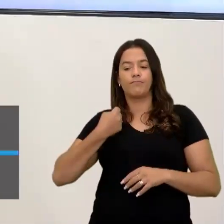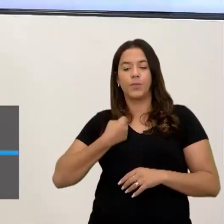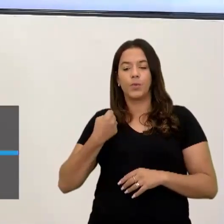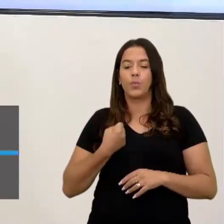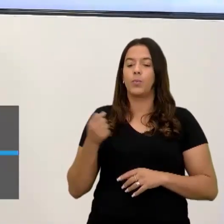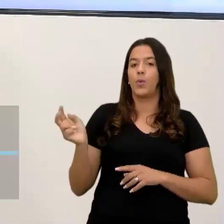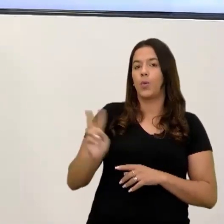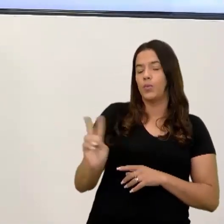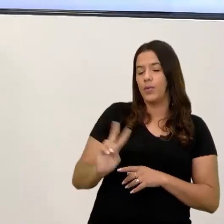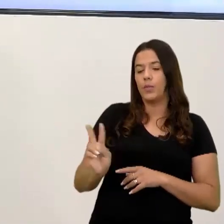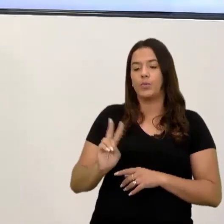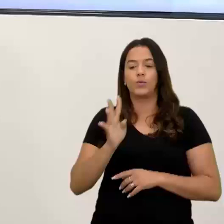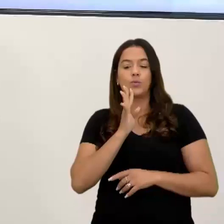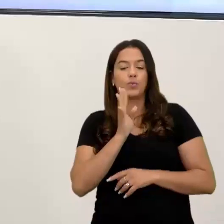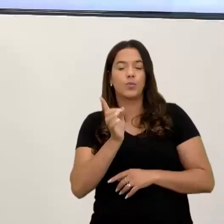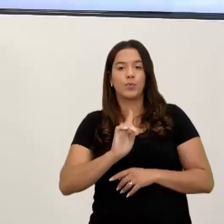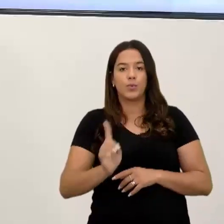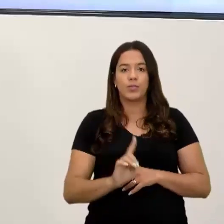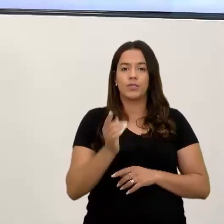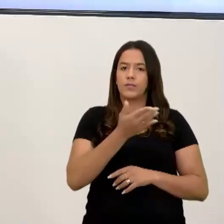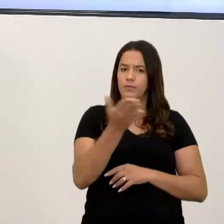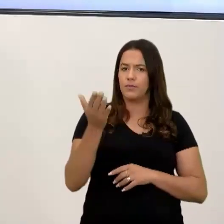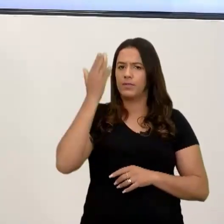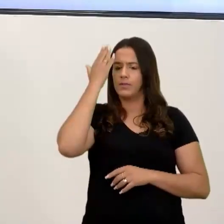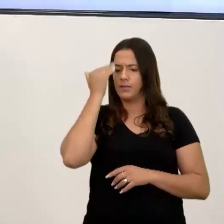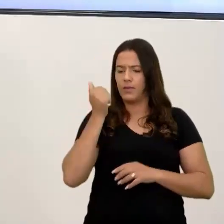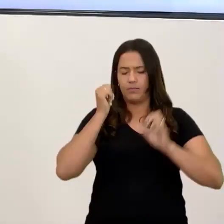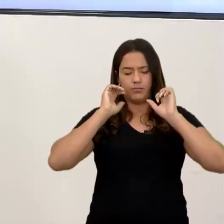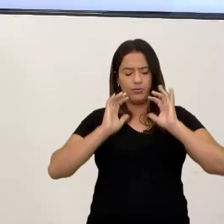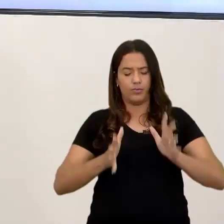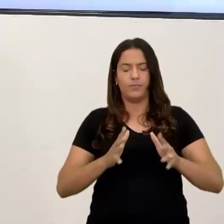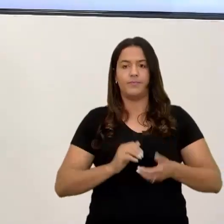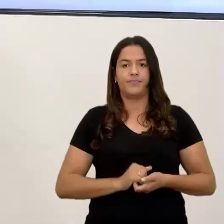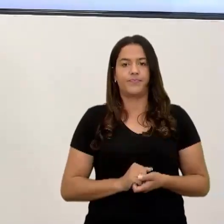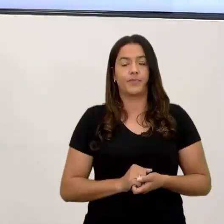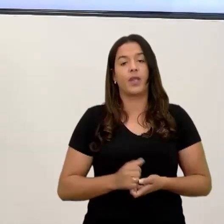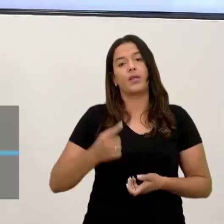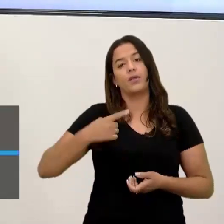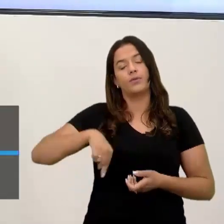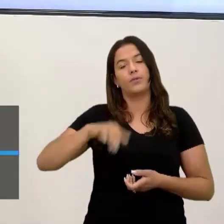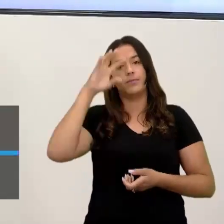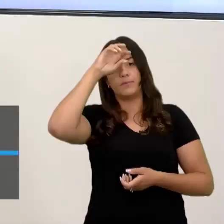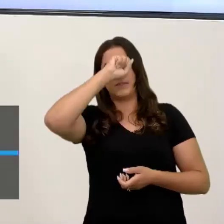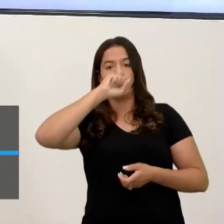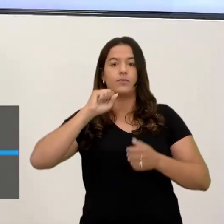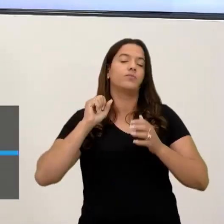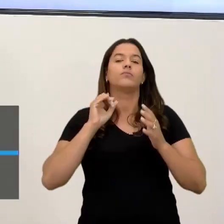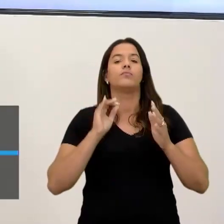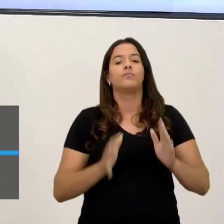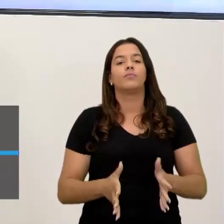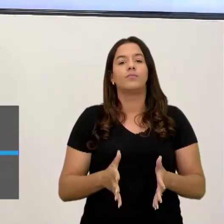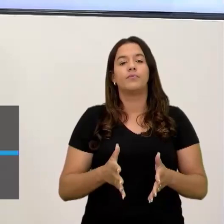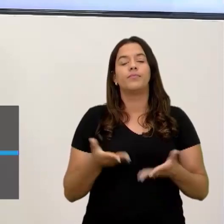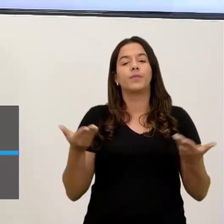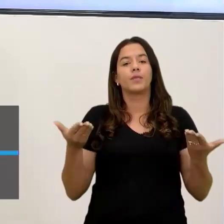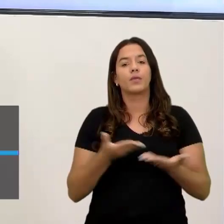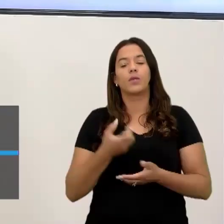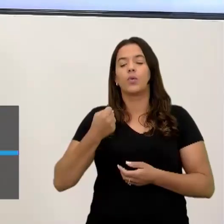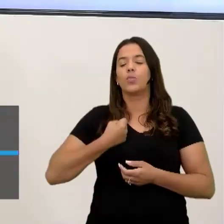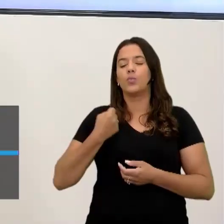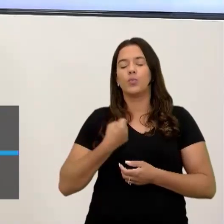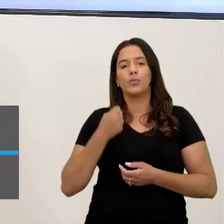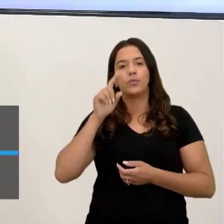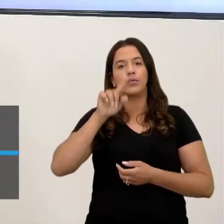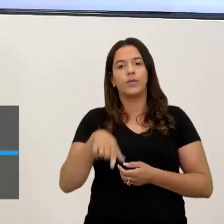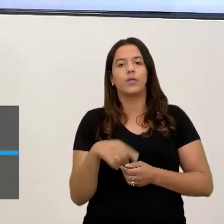Ou valores desconhecidos que a gente gostaria de saber quem é, tá certo? A gente já aprendeu em algum momento aí que a gente chama isso de